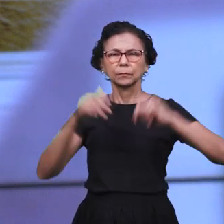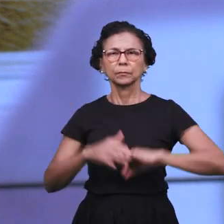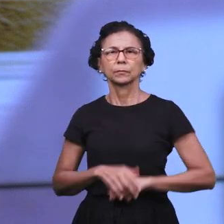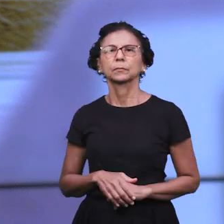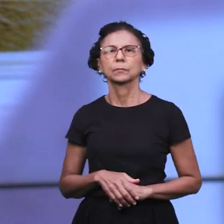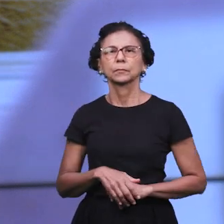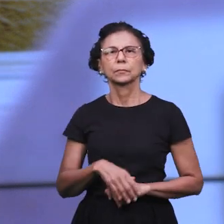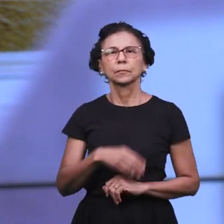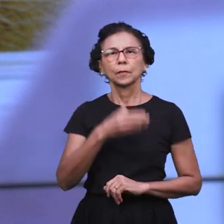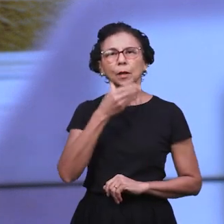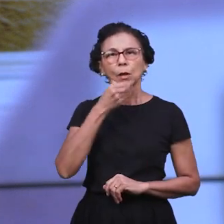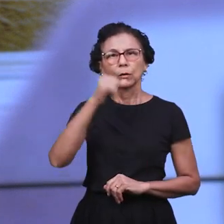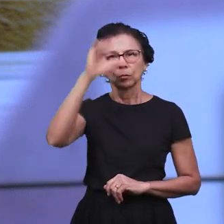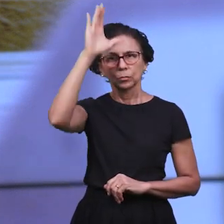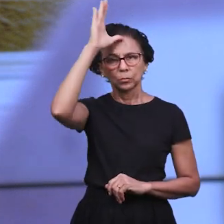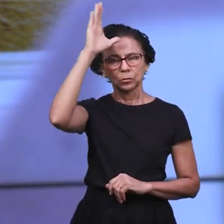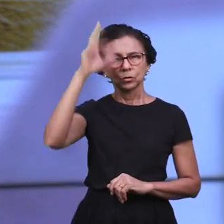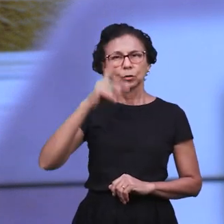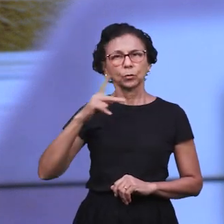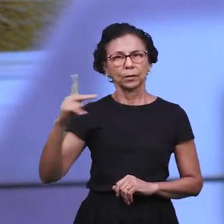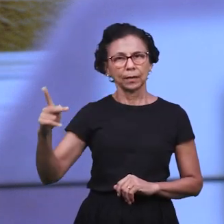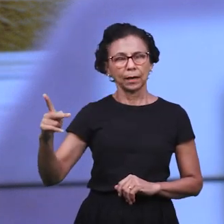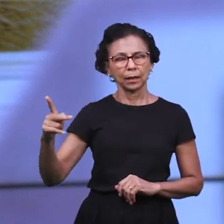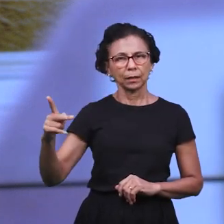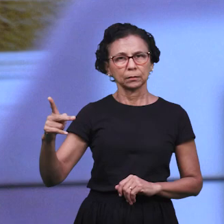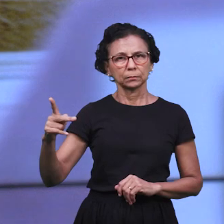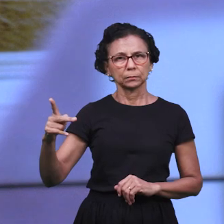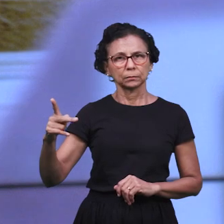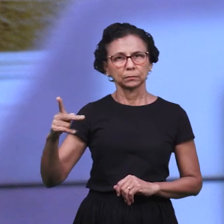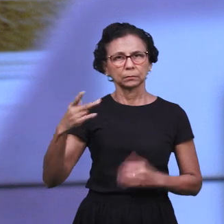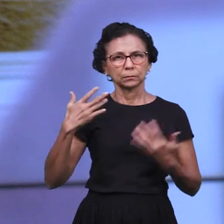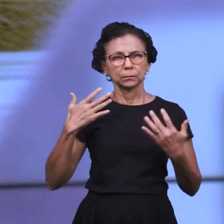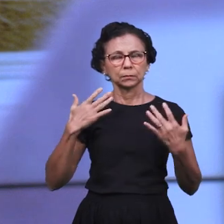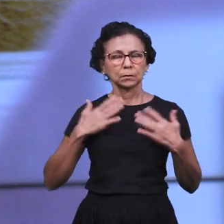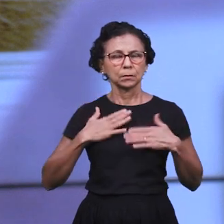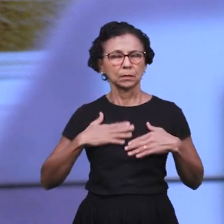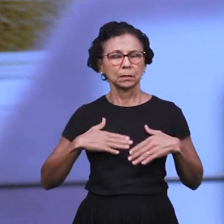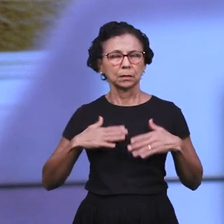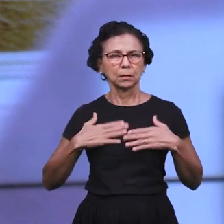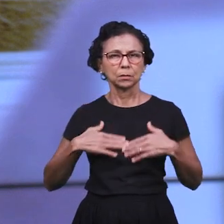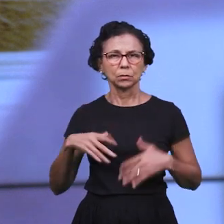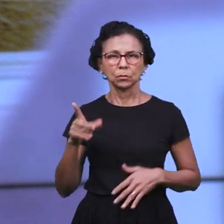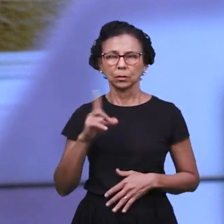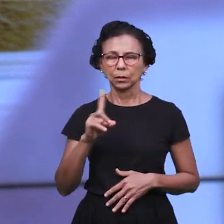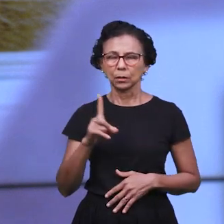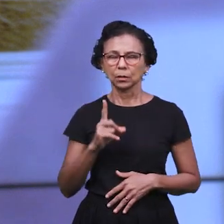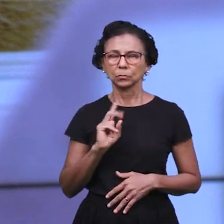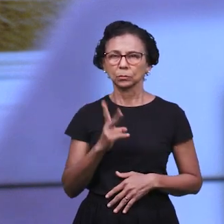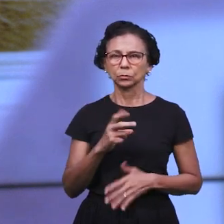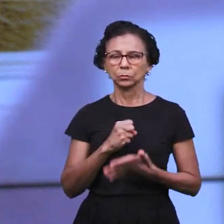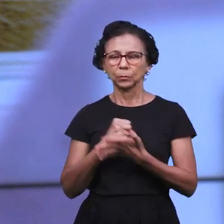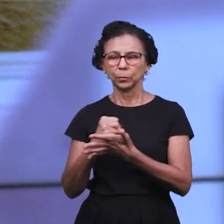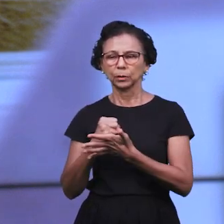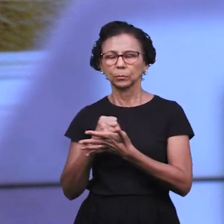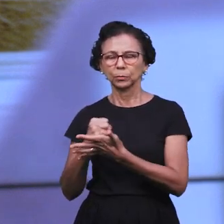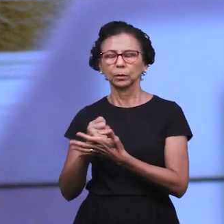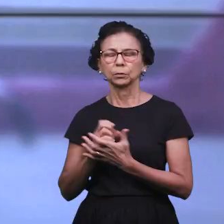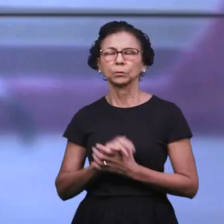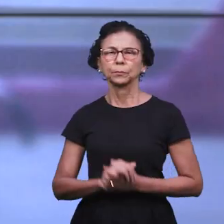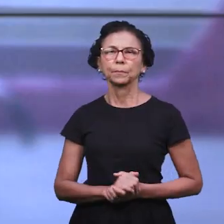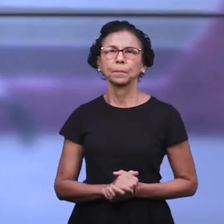né? Não, ele permaneceu acompanhando sua trajetória com influência nas suas